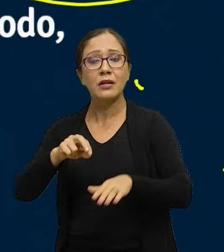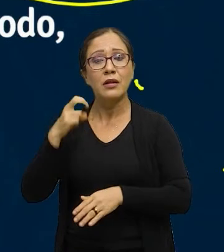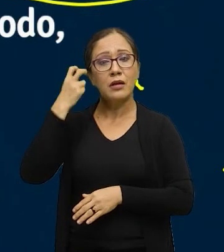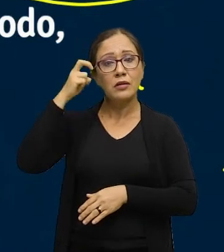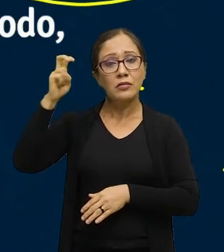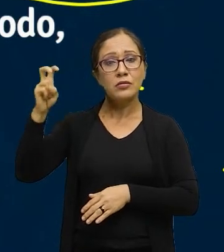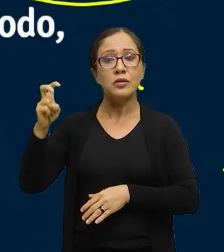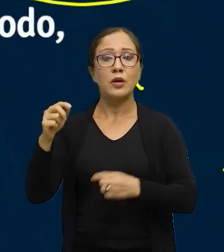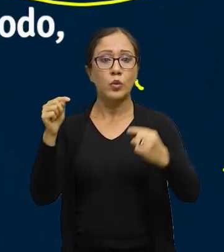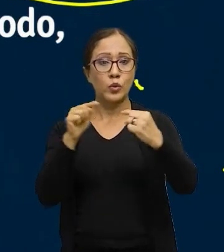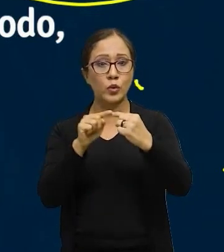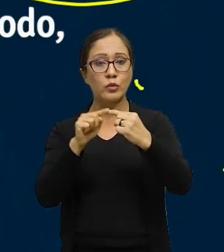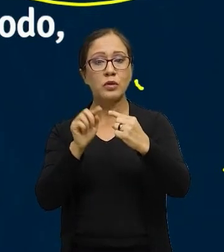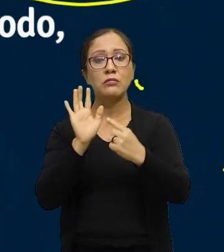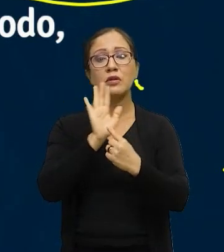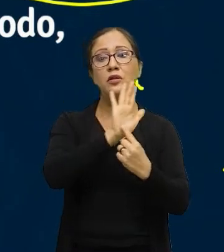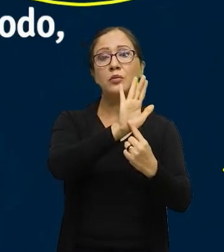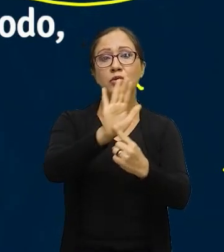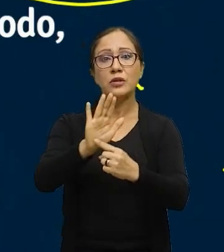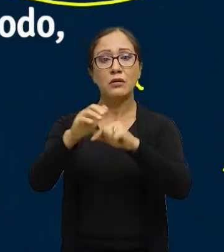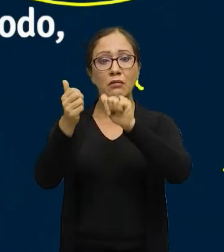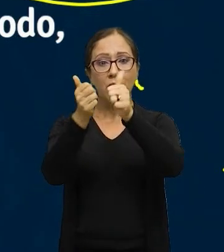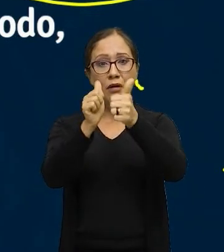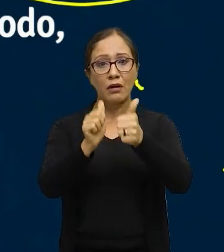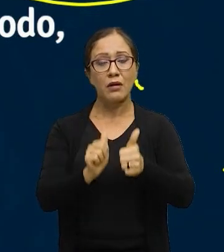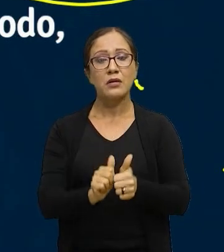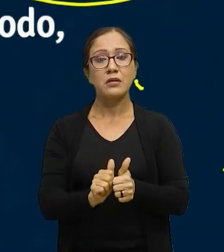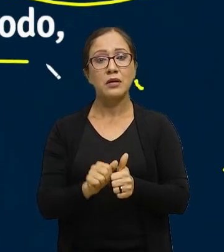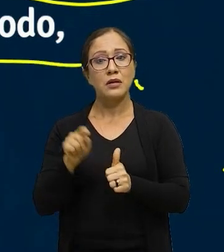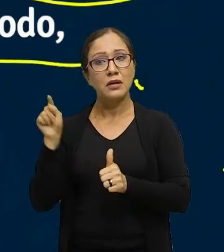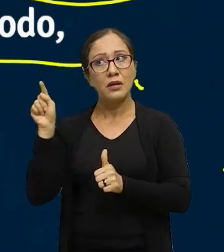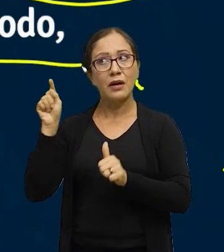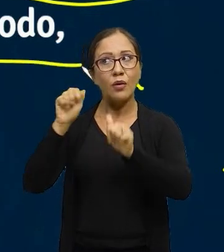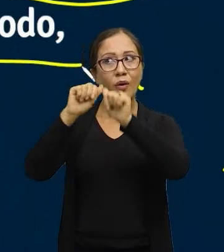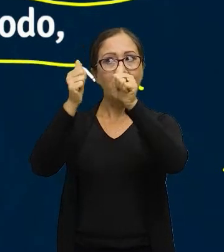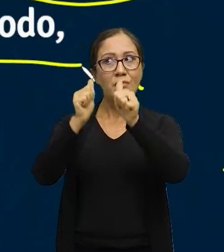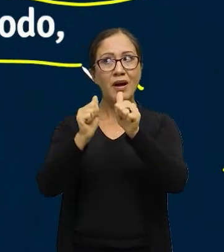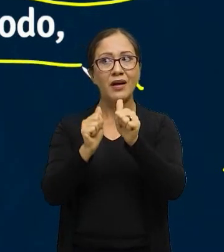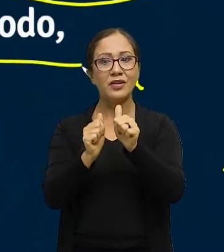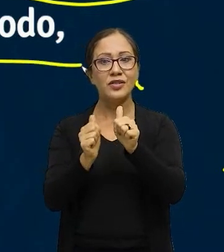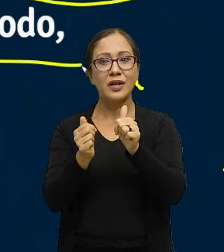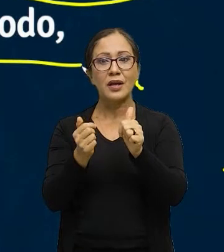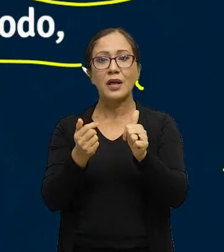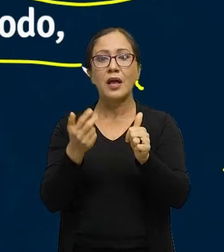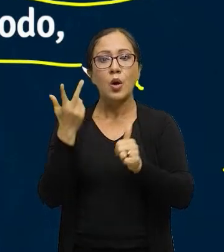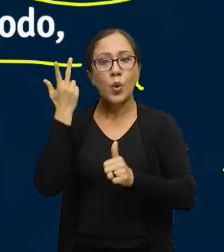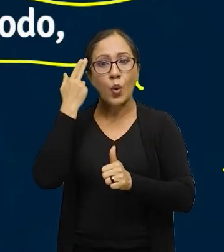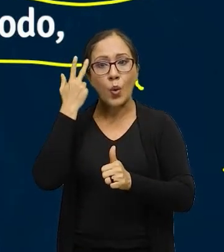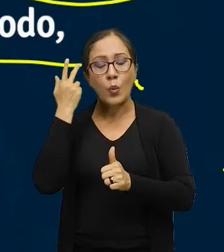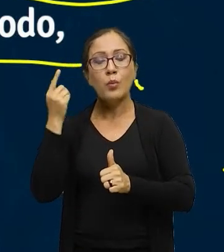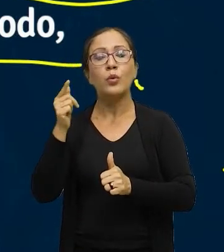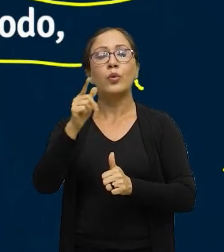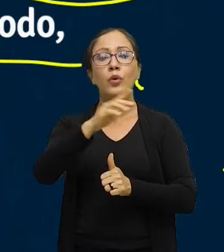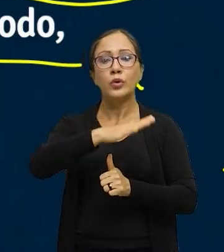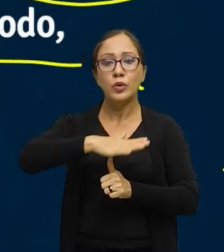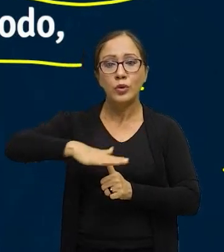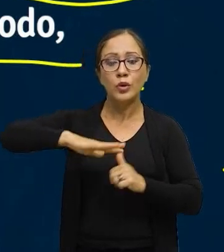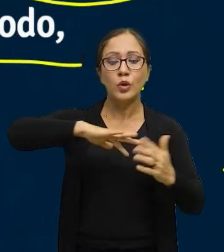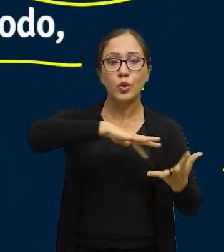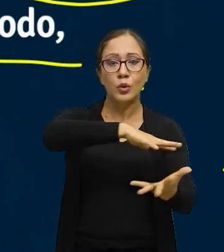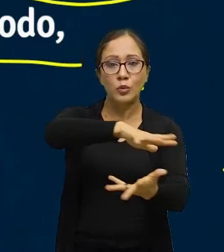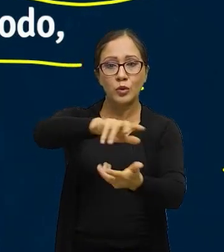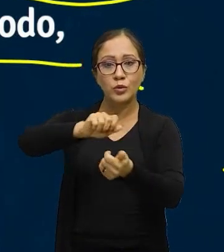objetivos são mostrados na imagem, são comuns ao mundo todo, tendo 2 deles. Vamos lá, que